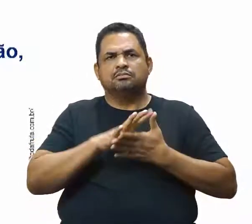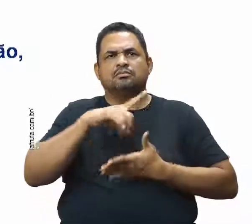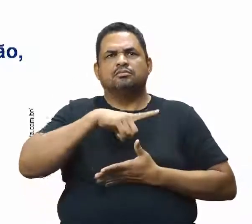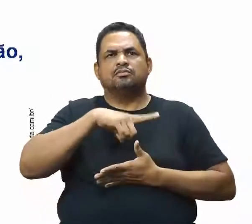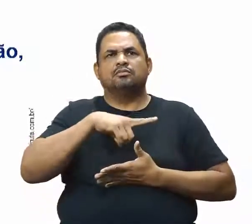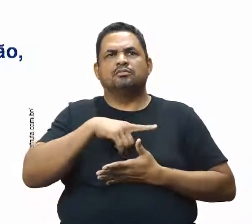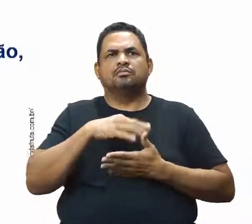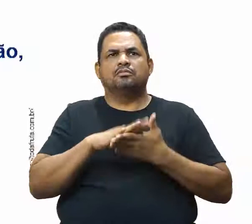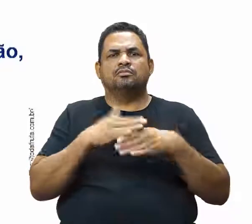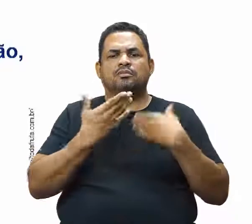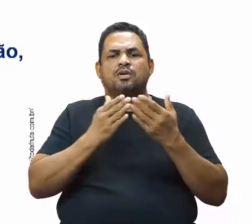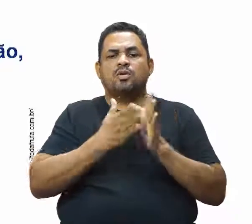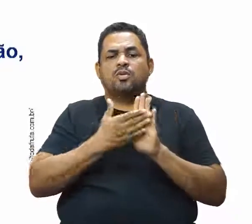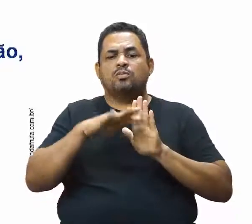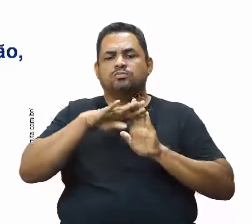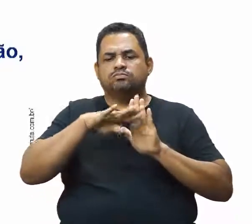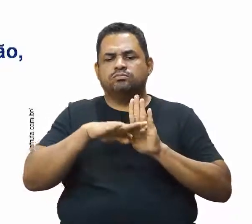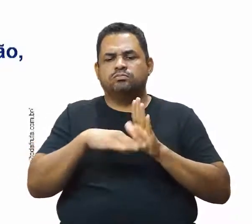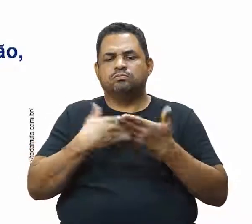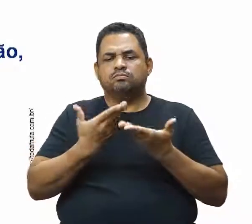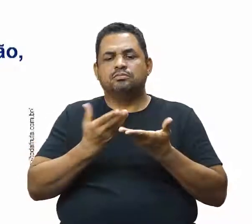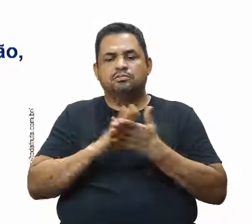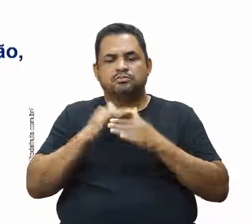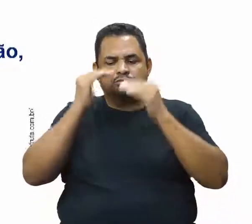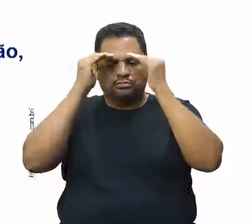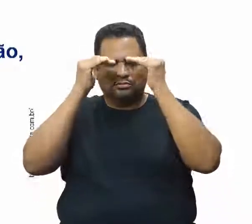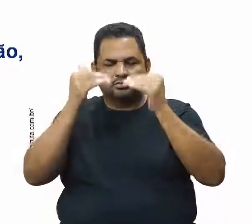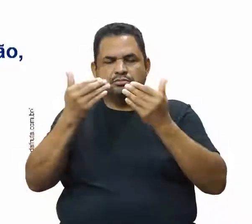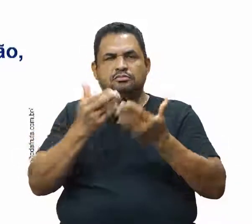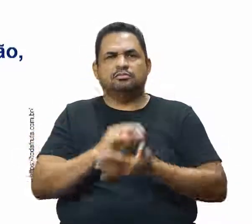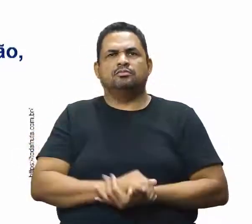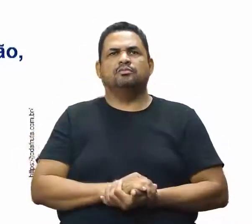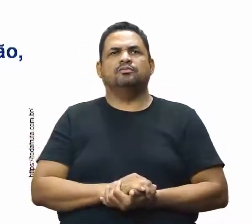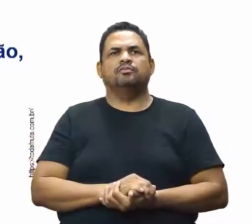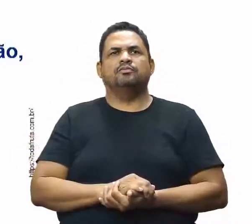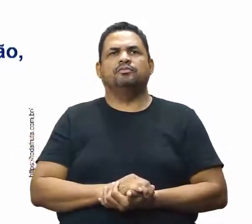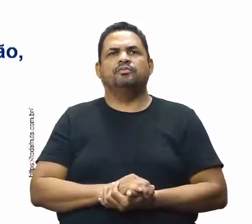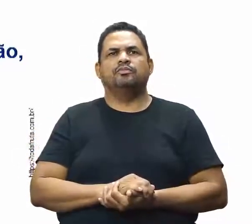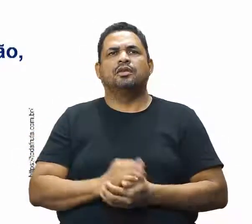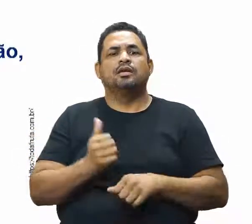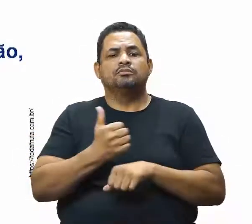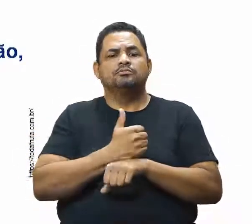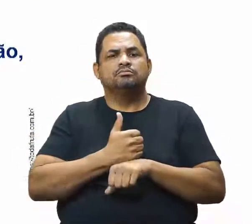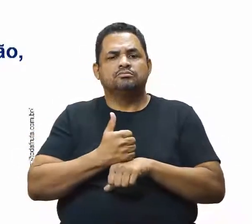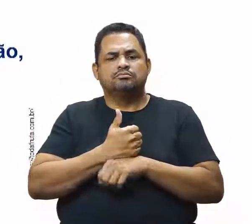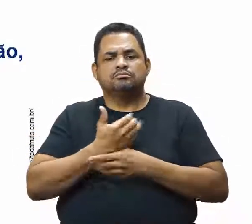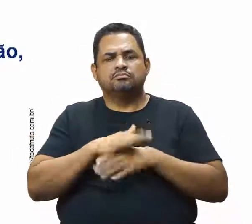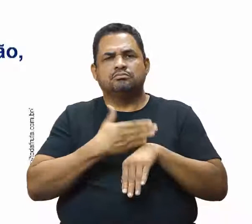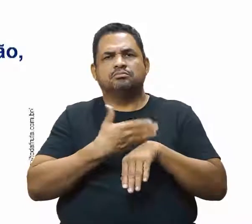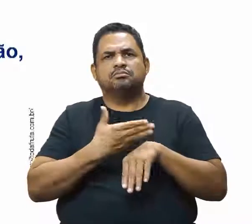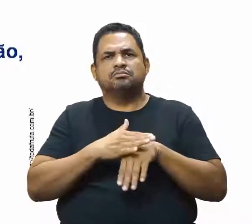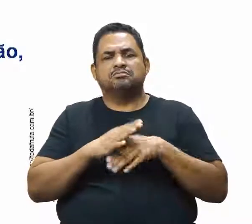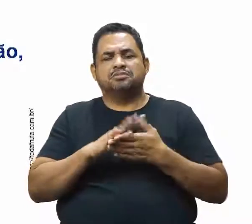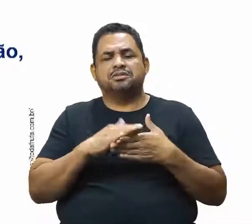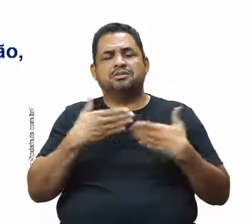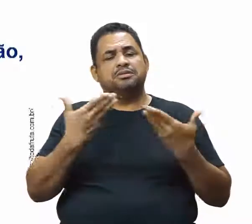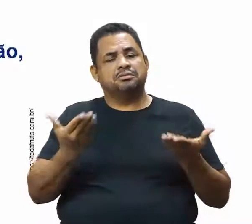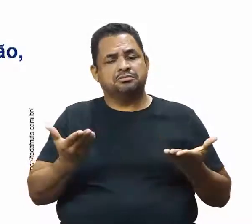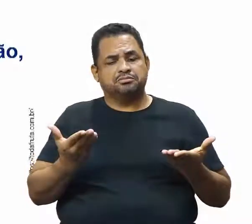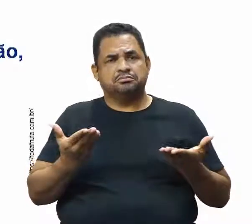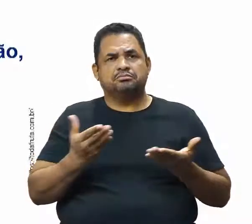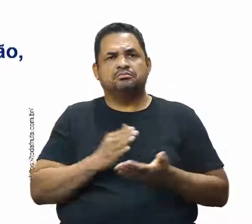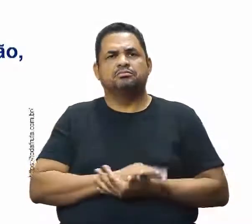temos alguns itens que devemos levar em consideração. Um deles, é a mão de obra treinada disponível. Claro